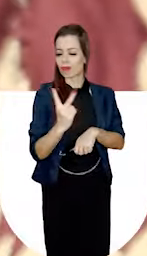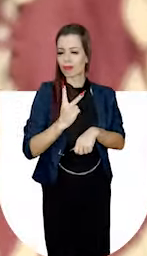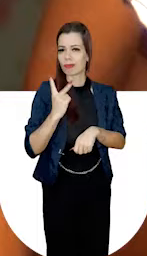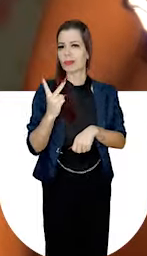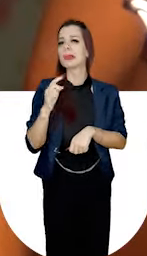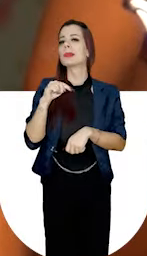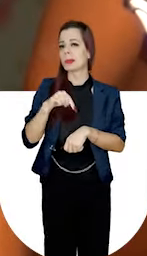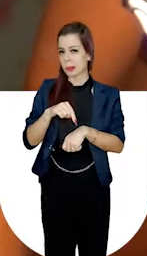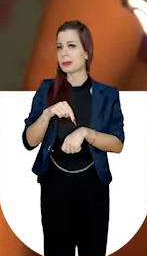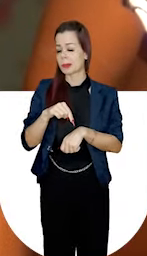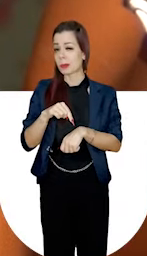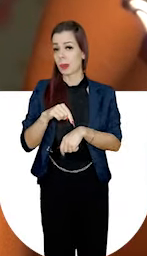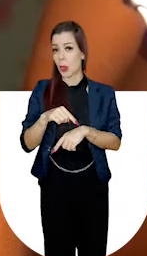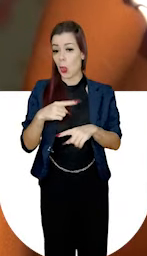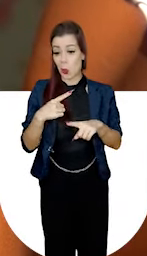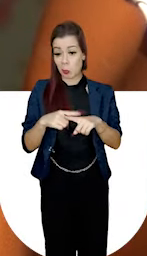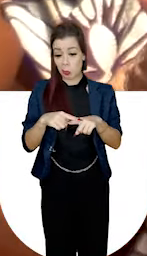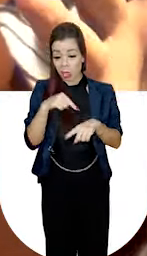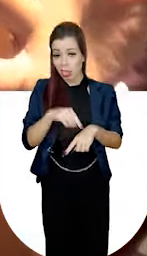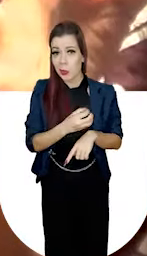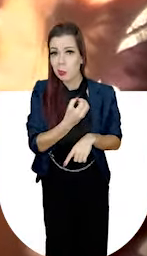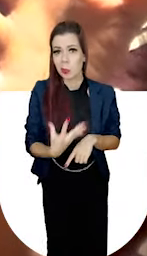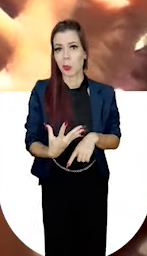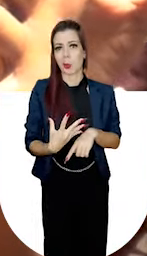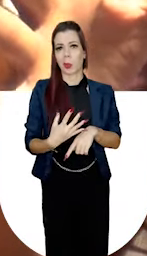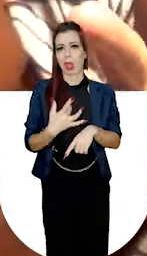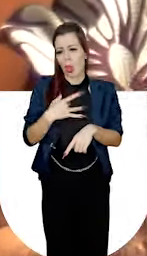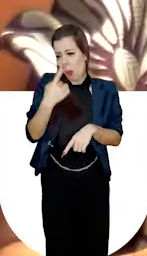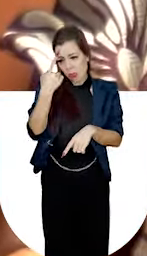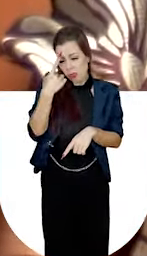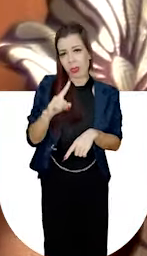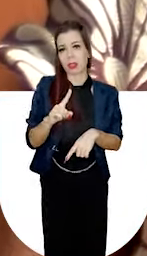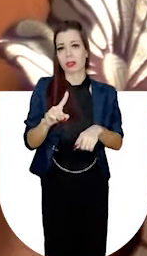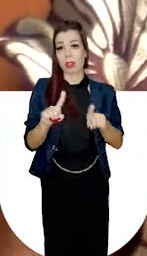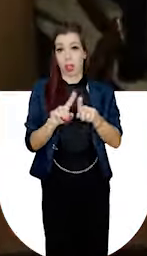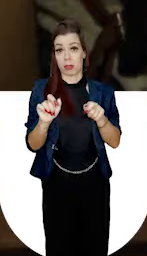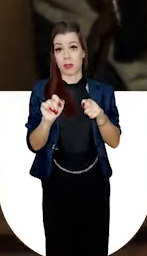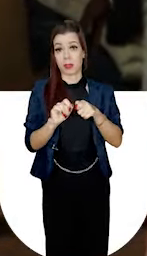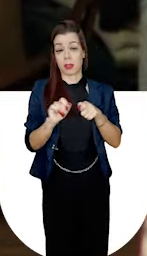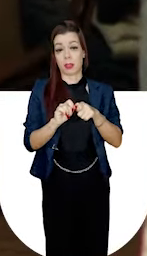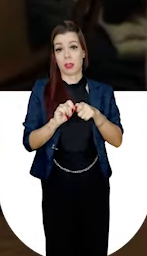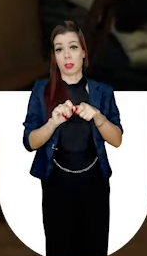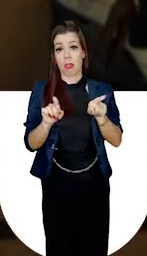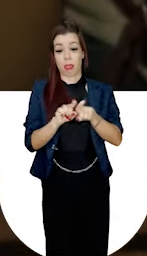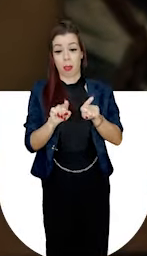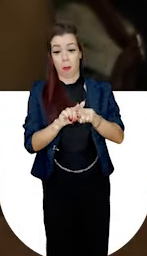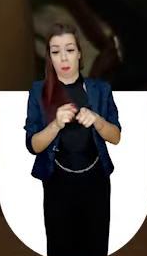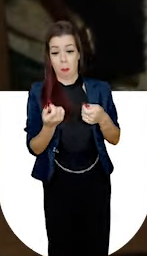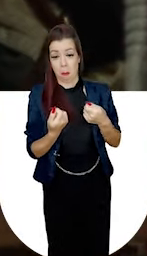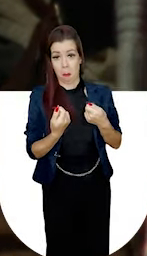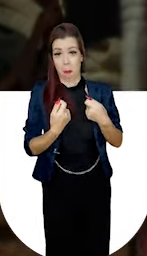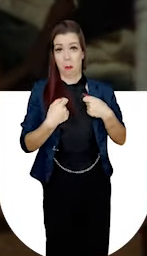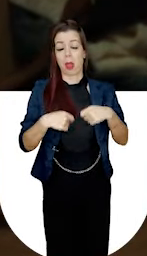As mulheres têm que dar muito valor isso aqui, porque isso aqui é muito bom. É uma coisa que eu nunca